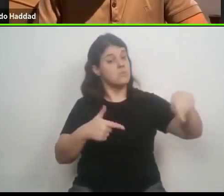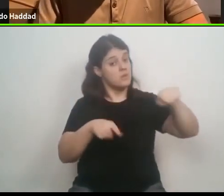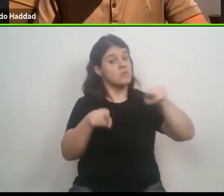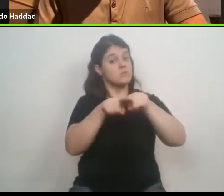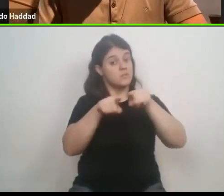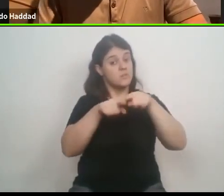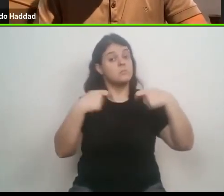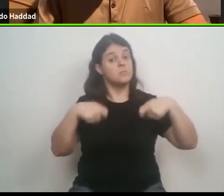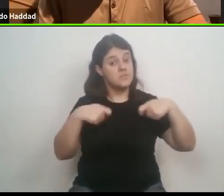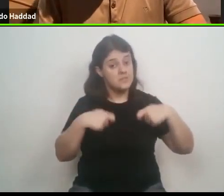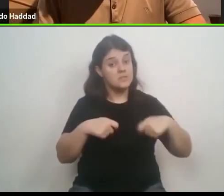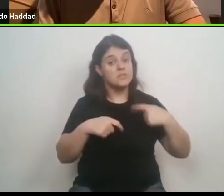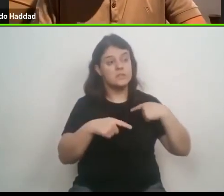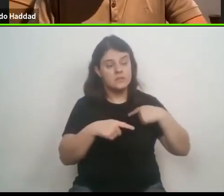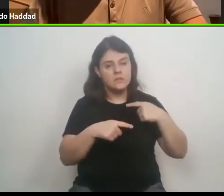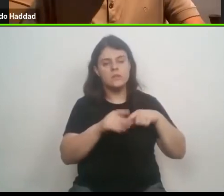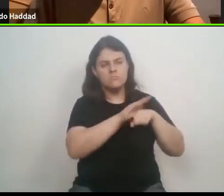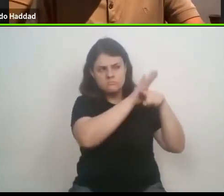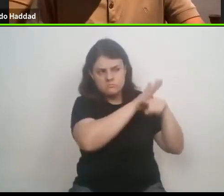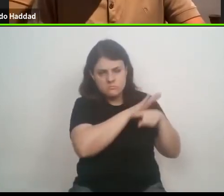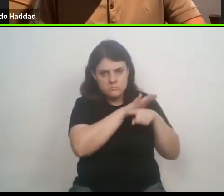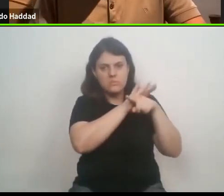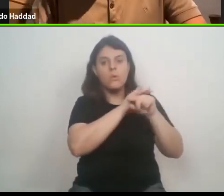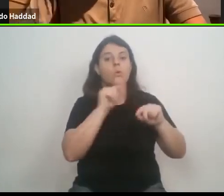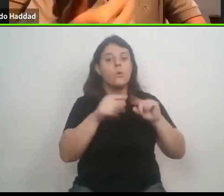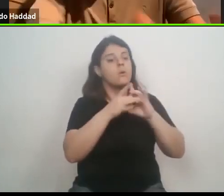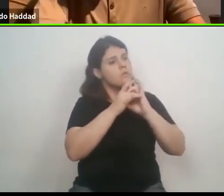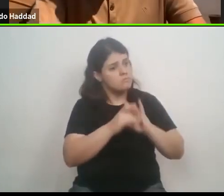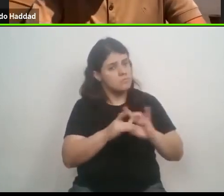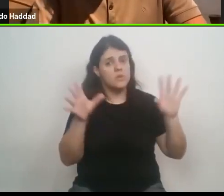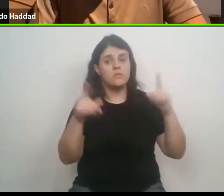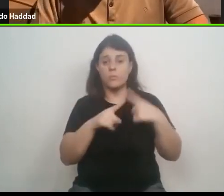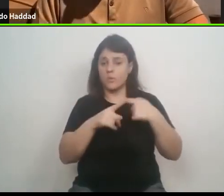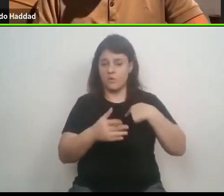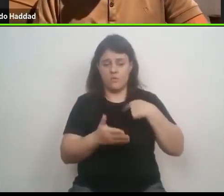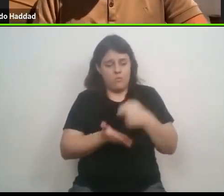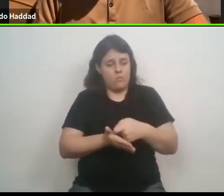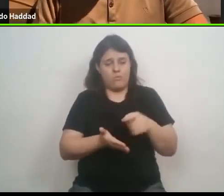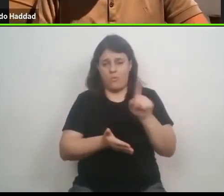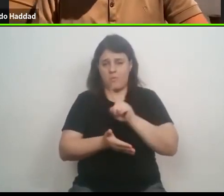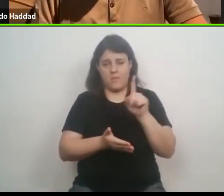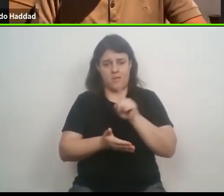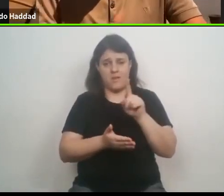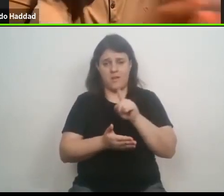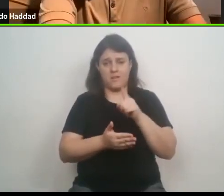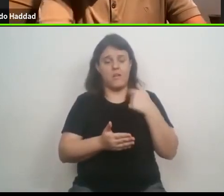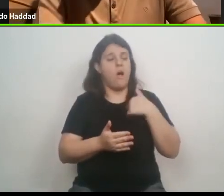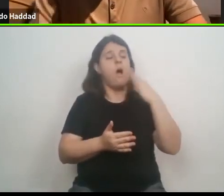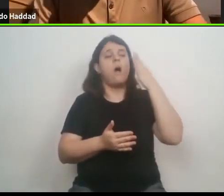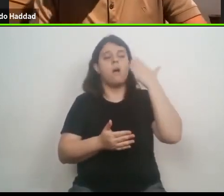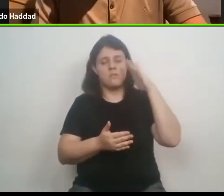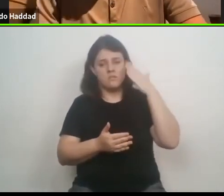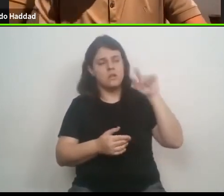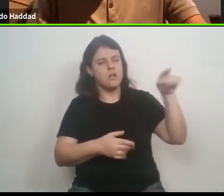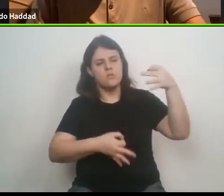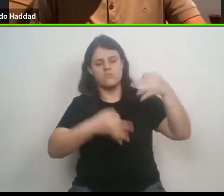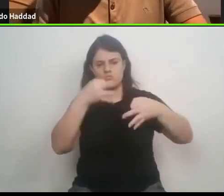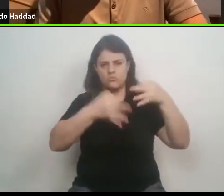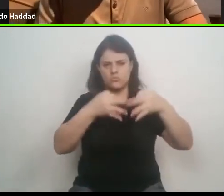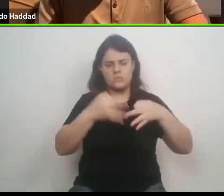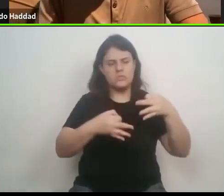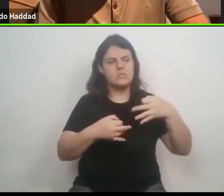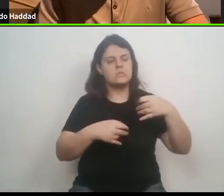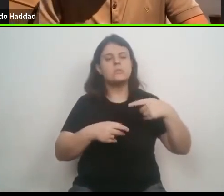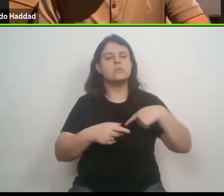ser submetido ao contraditório com ampla liberdade, porque eu não sou obrigado a compreender que aquele juízo é o